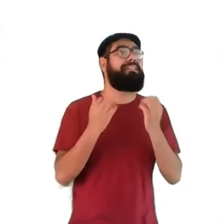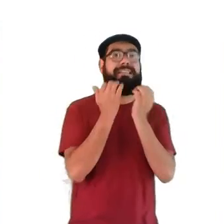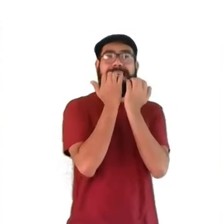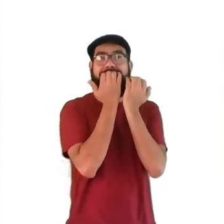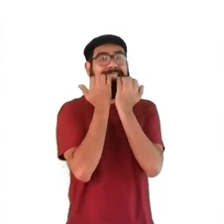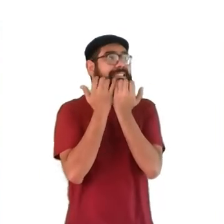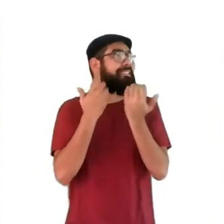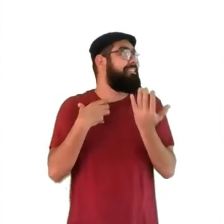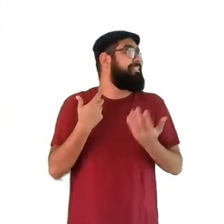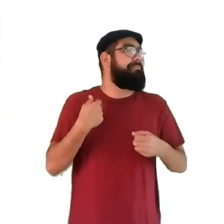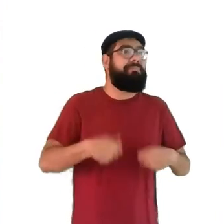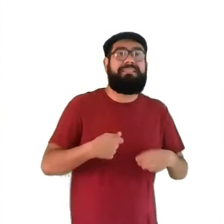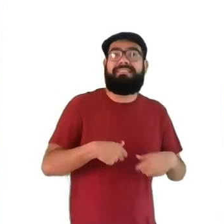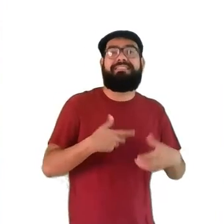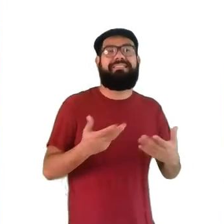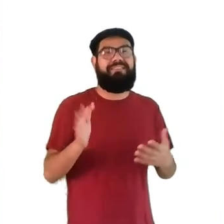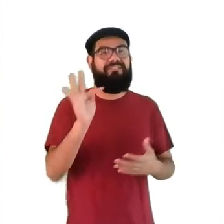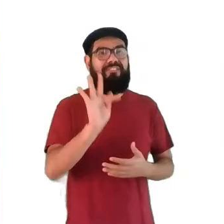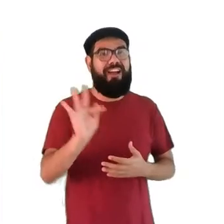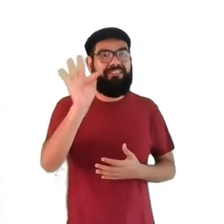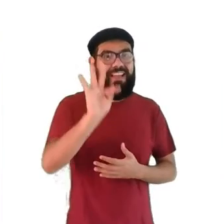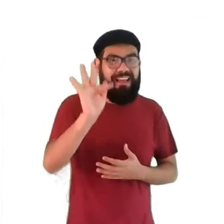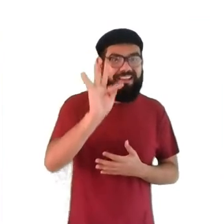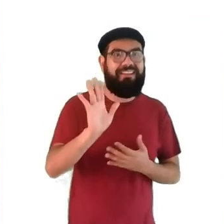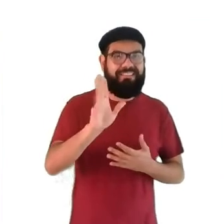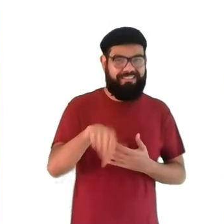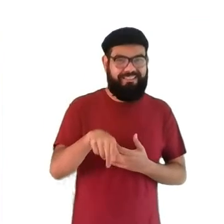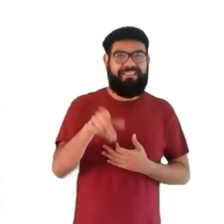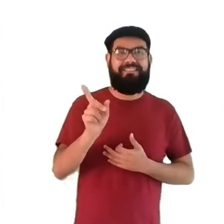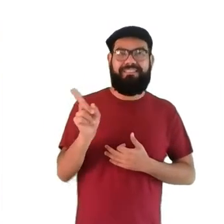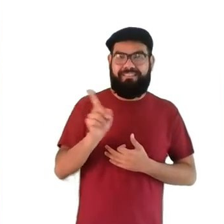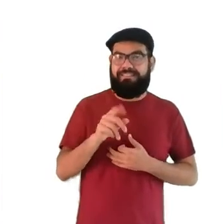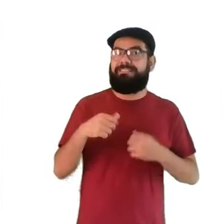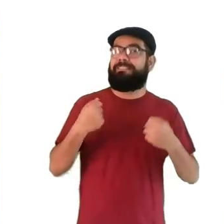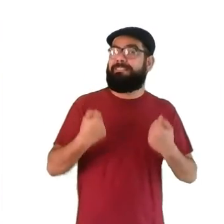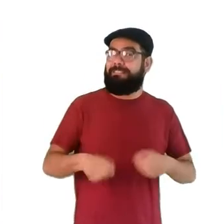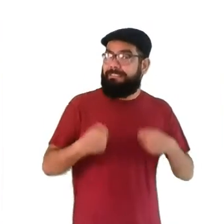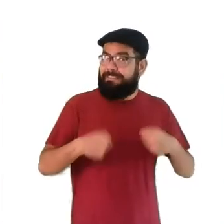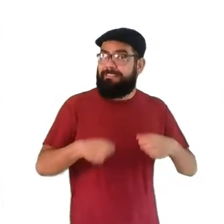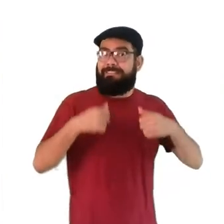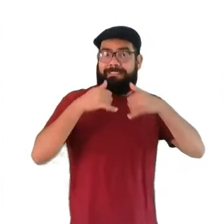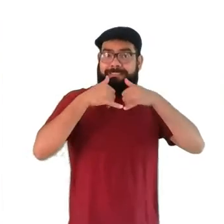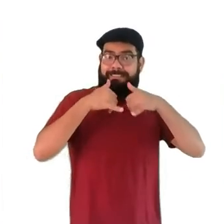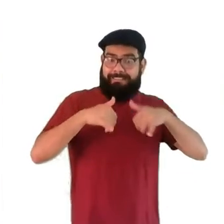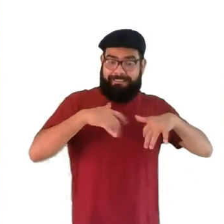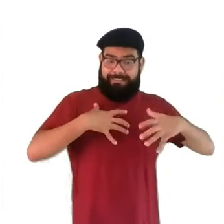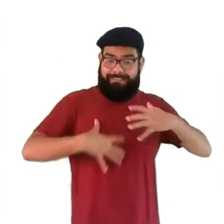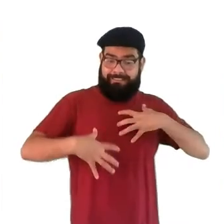qualificação. Então, é uma fase onde a gente tem que ter bastante energia para